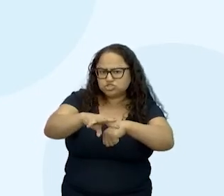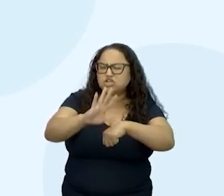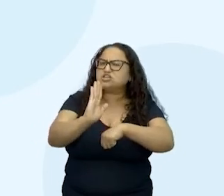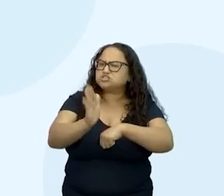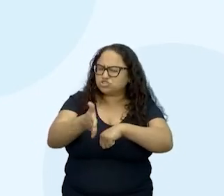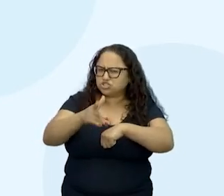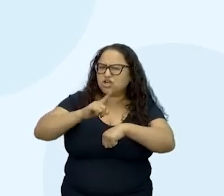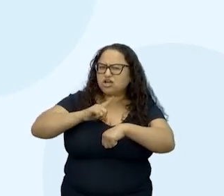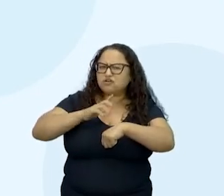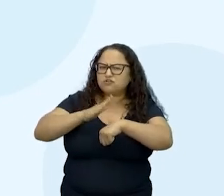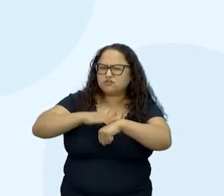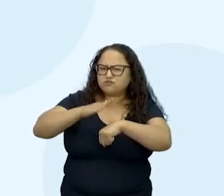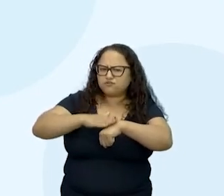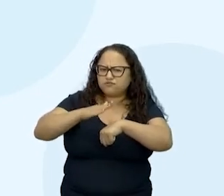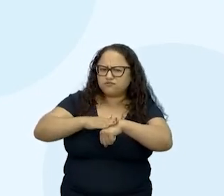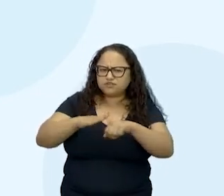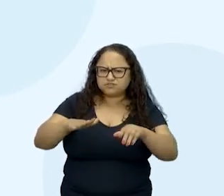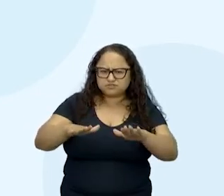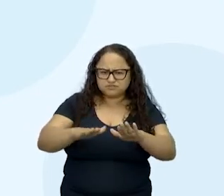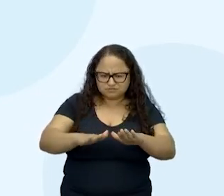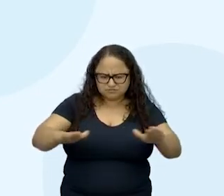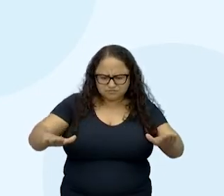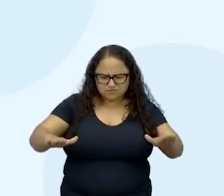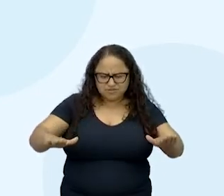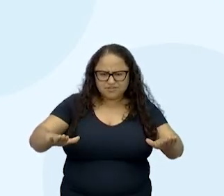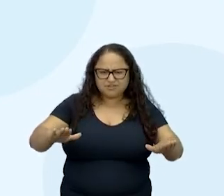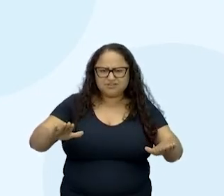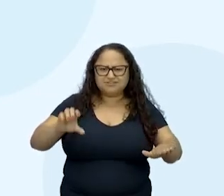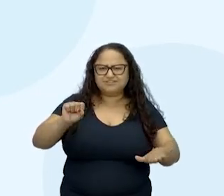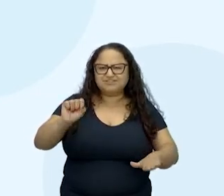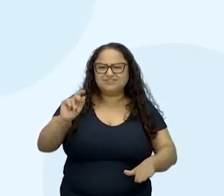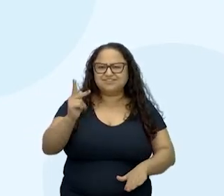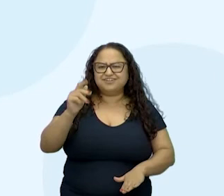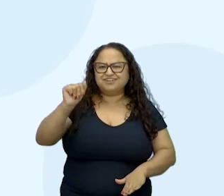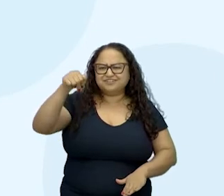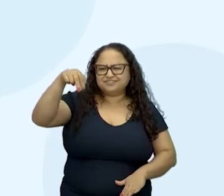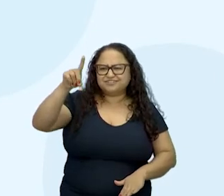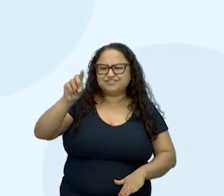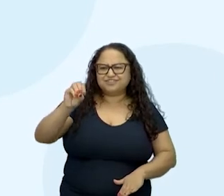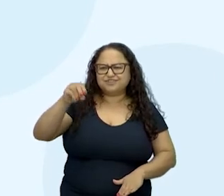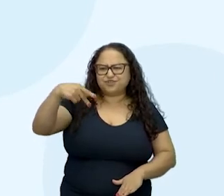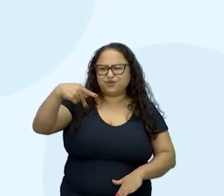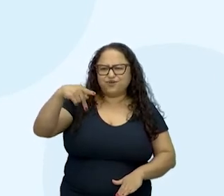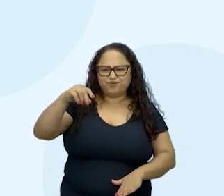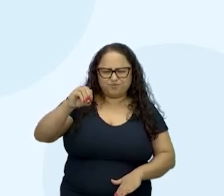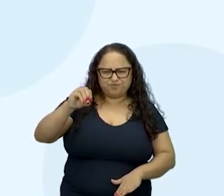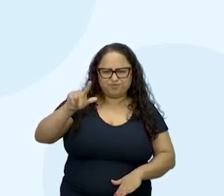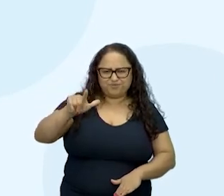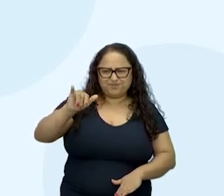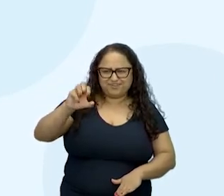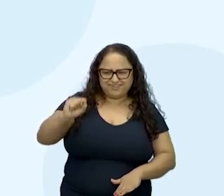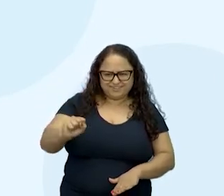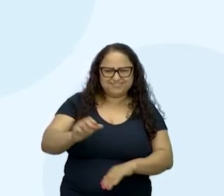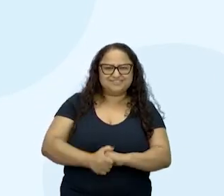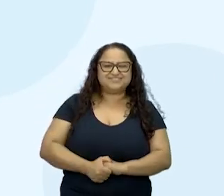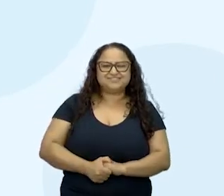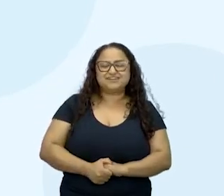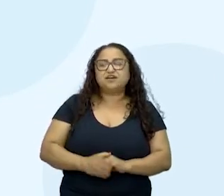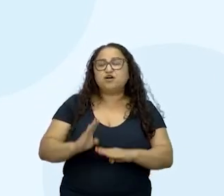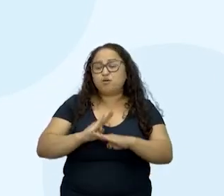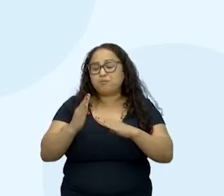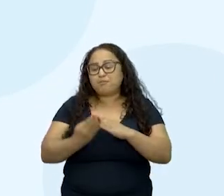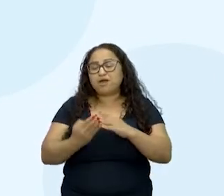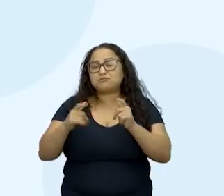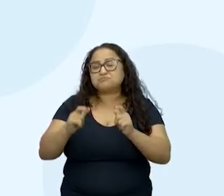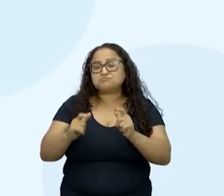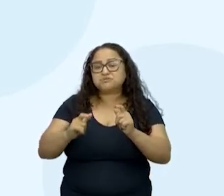lá quando eu fiz o terreno lá em Xandópolis, do bairro de Ares, lembra? Então tá bom. Se a gente utilizar a